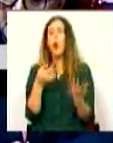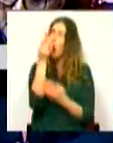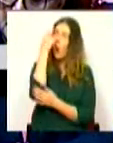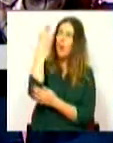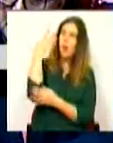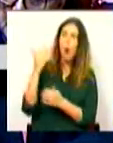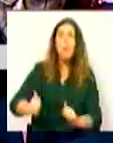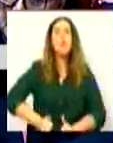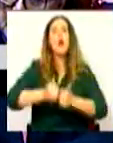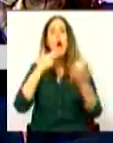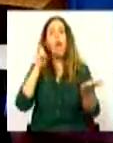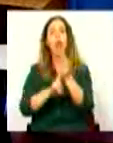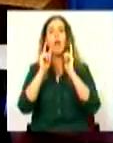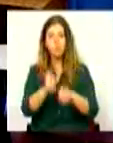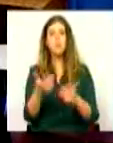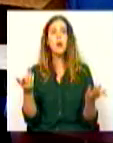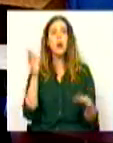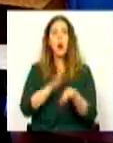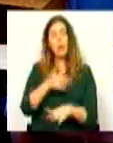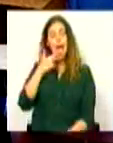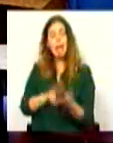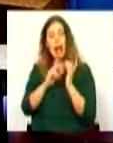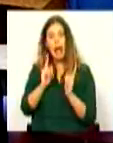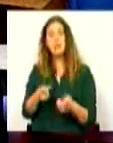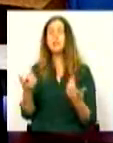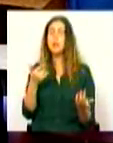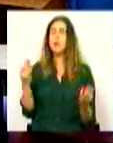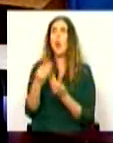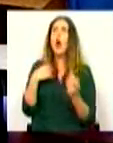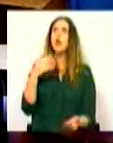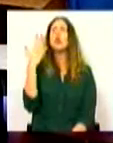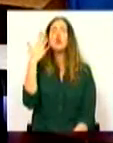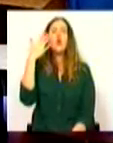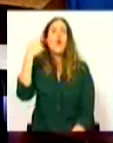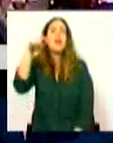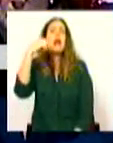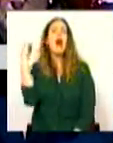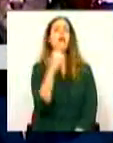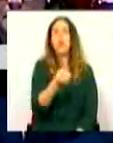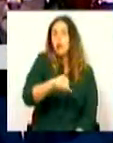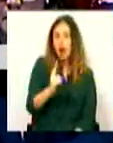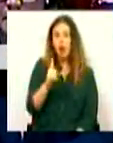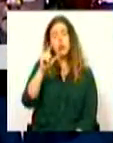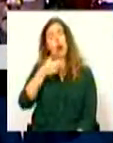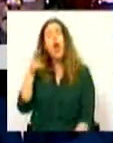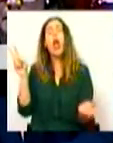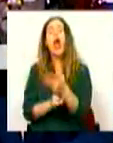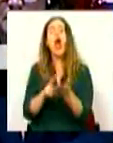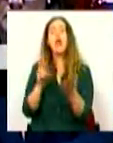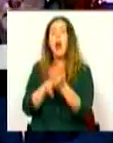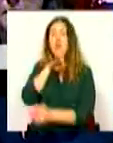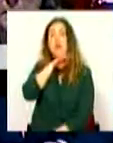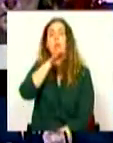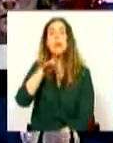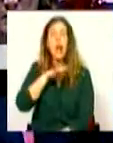compreensão desta realidade. Porque esta realidade não é uma realidade meramente criminal, é também uma realidade